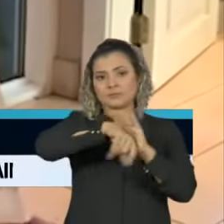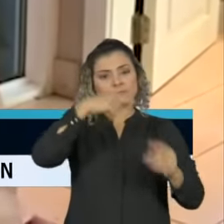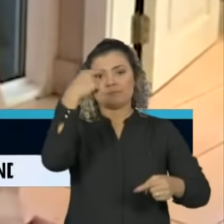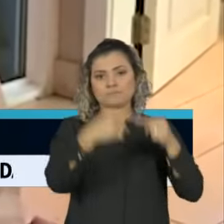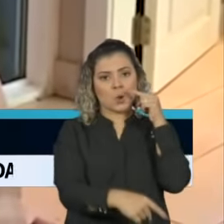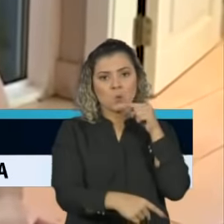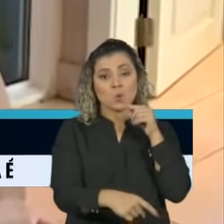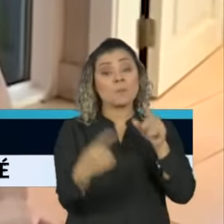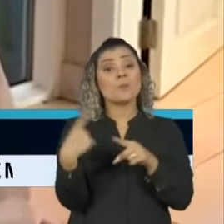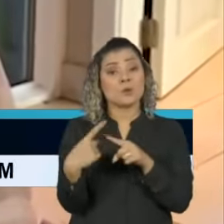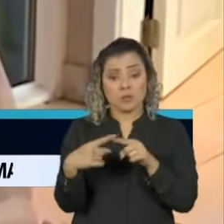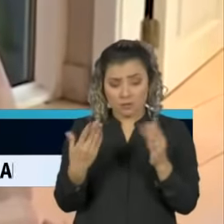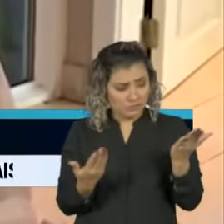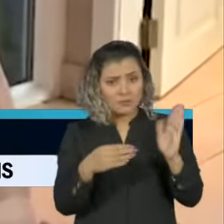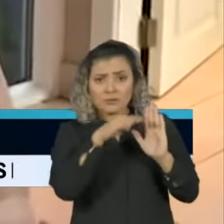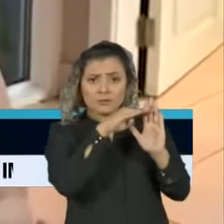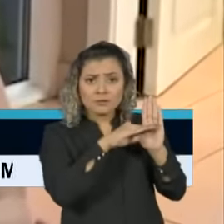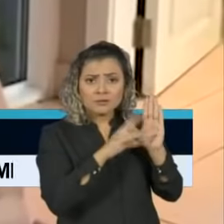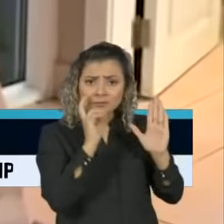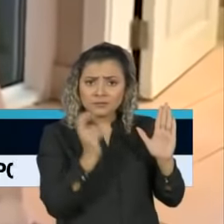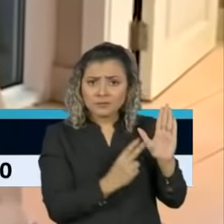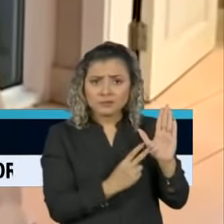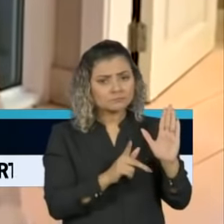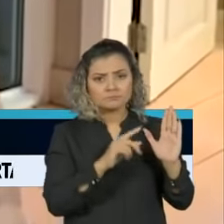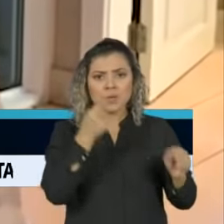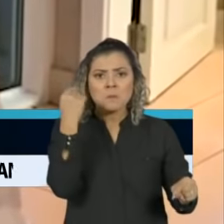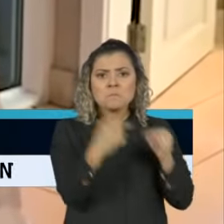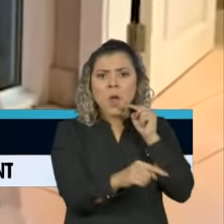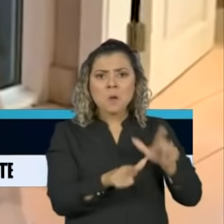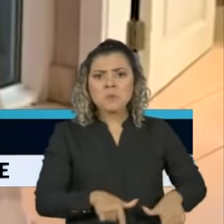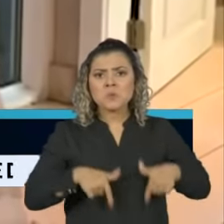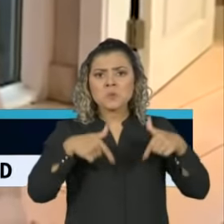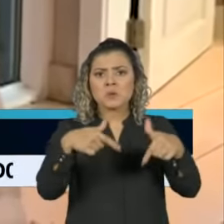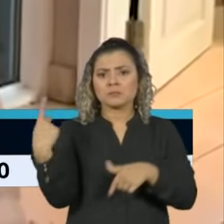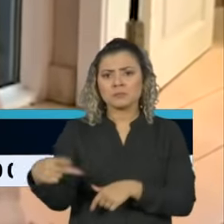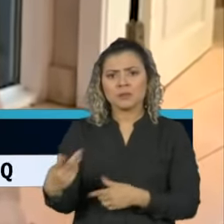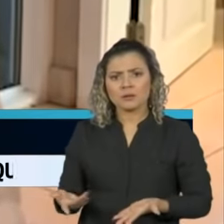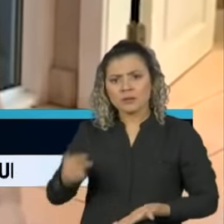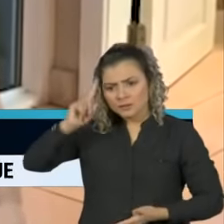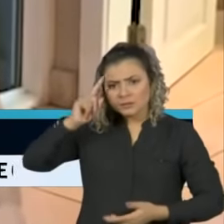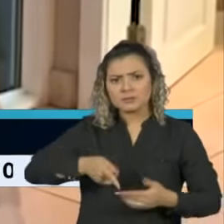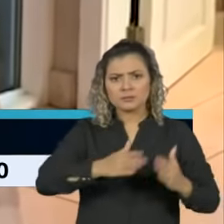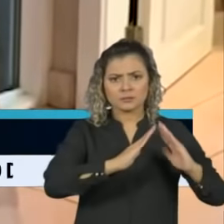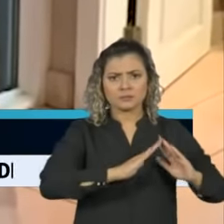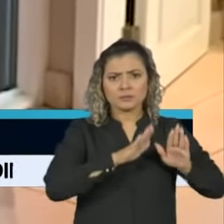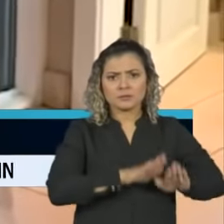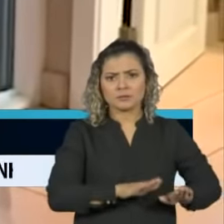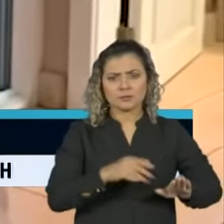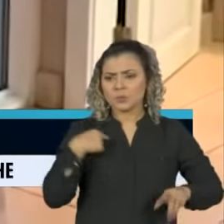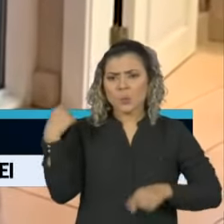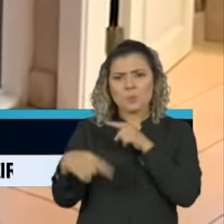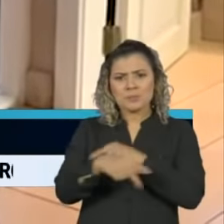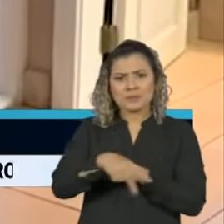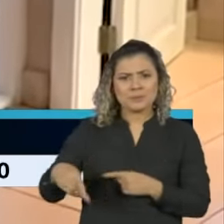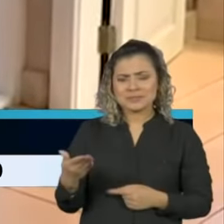ação que foge totalmente ao decoro que se exige da figura do presidente da República e, ao mesmo